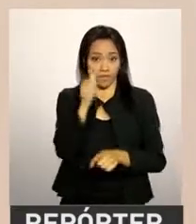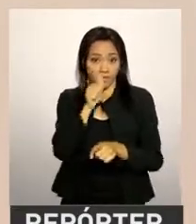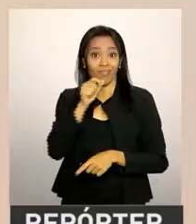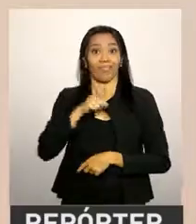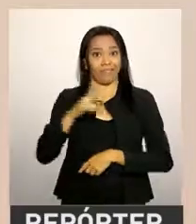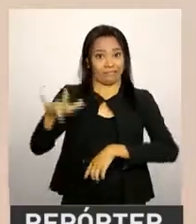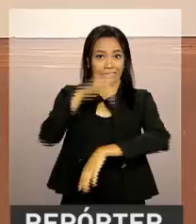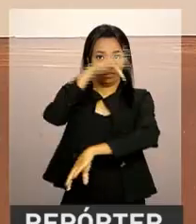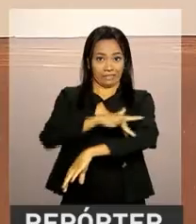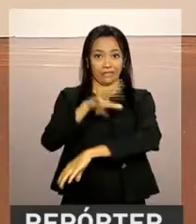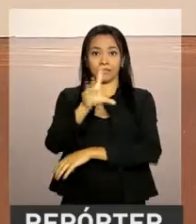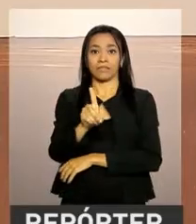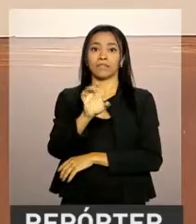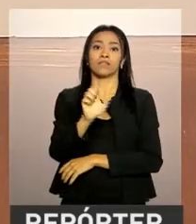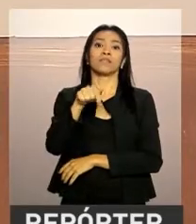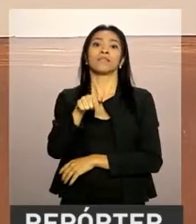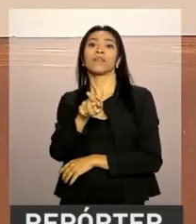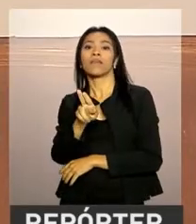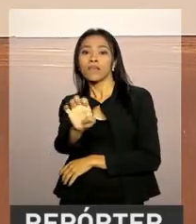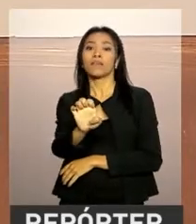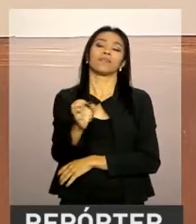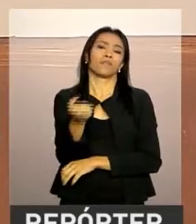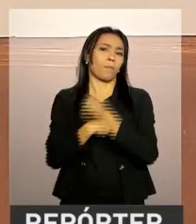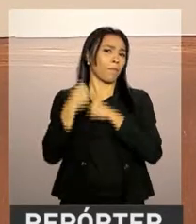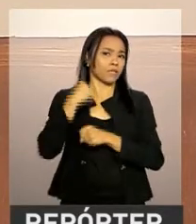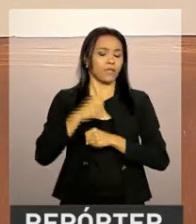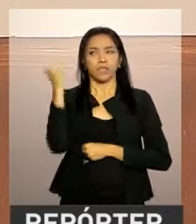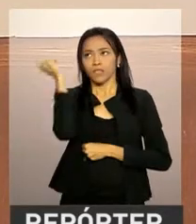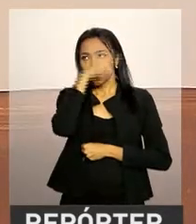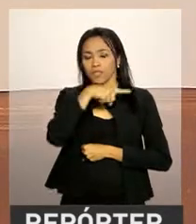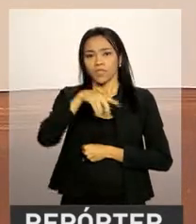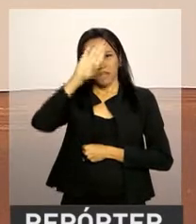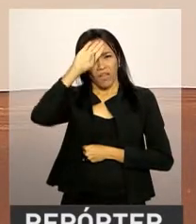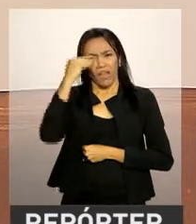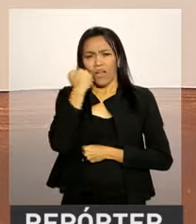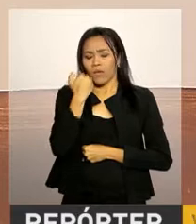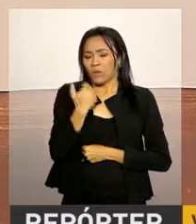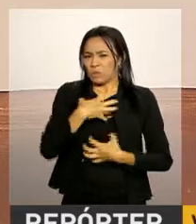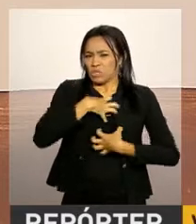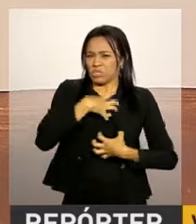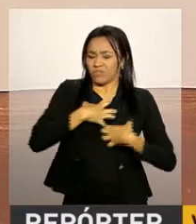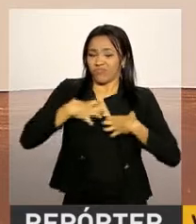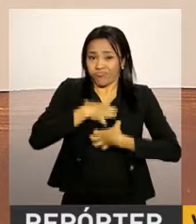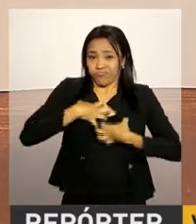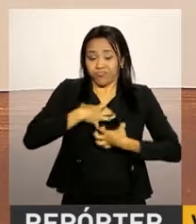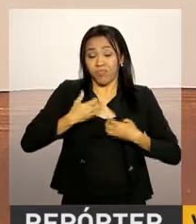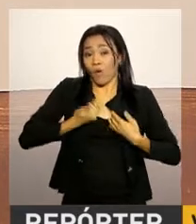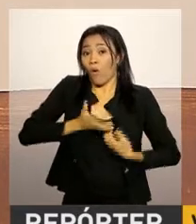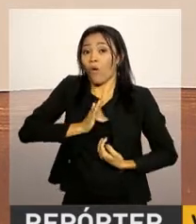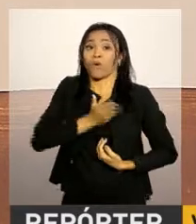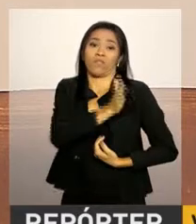dengue no ano passado ela garante que os sintomas da doença são muito debilitante sensação de horrível que a gente